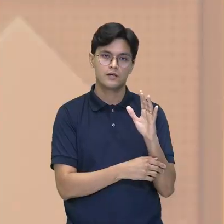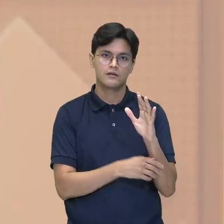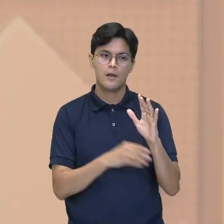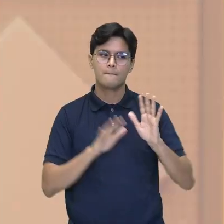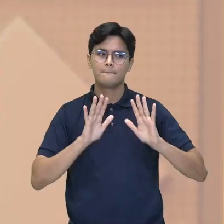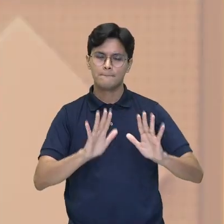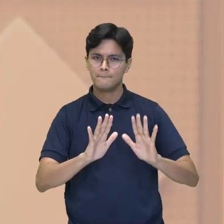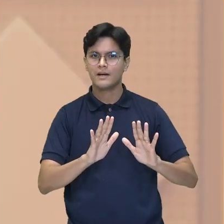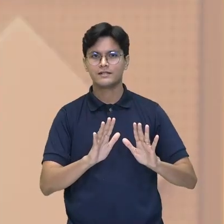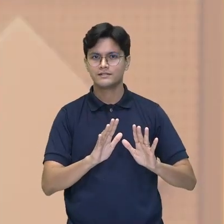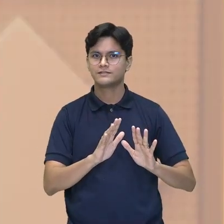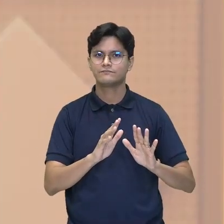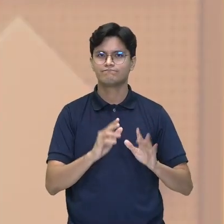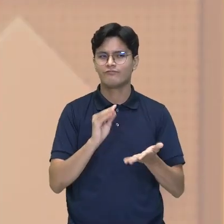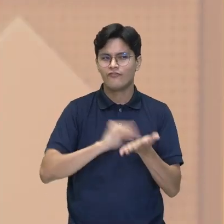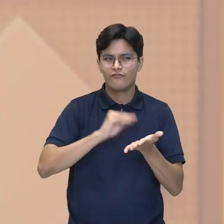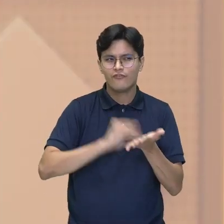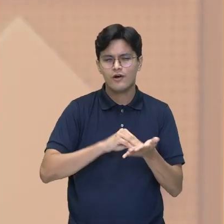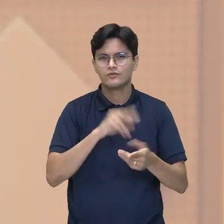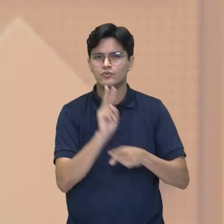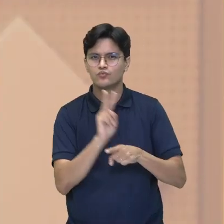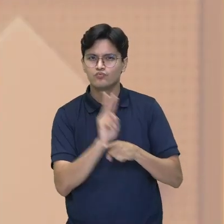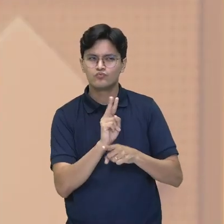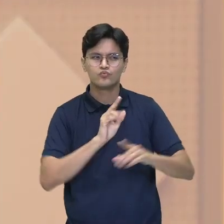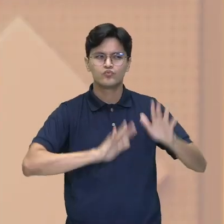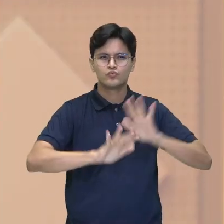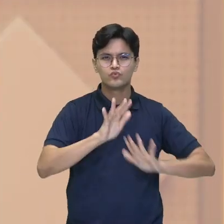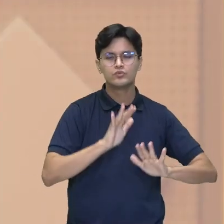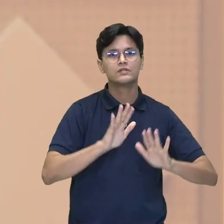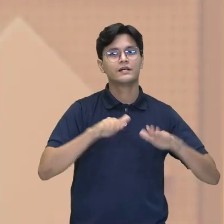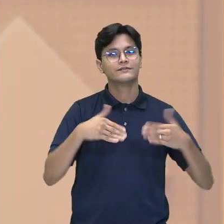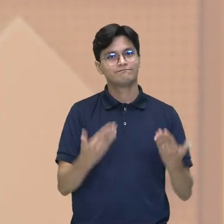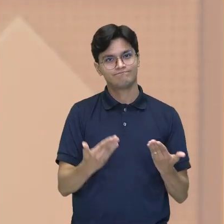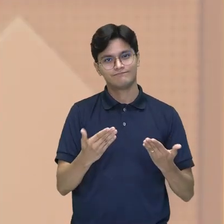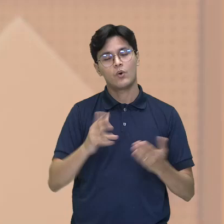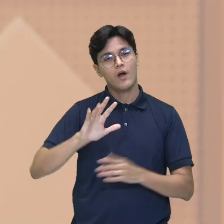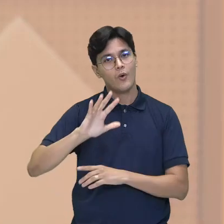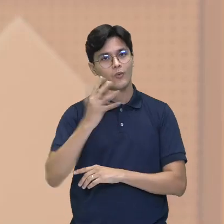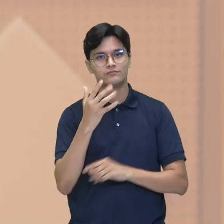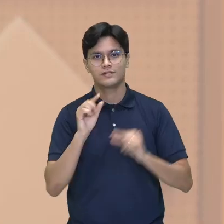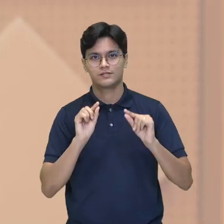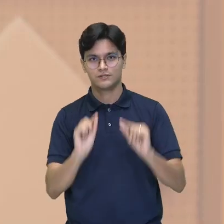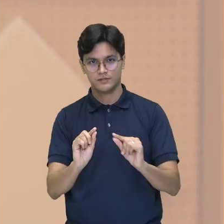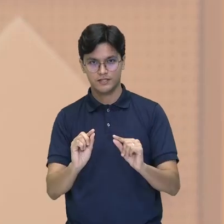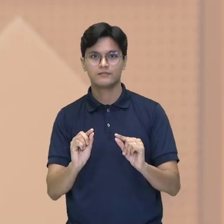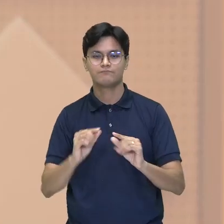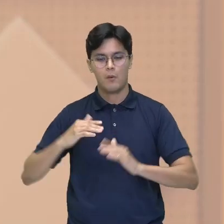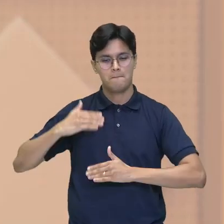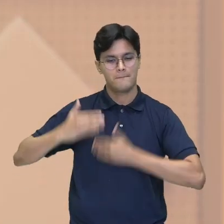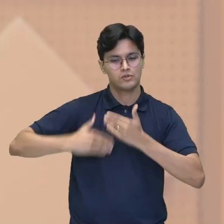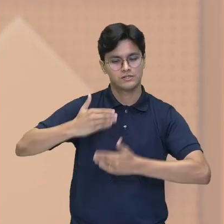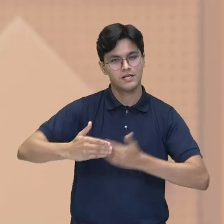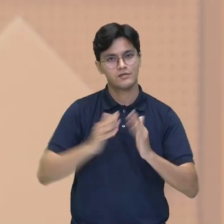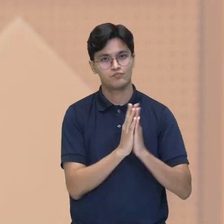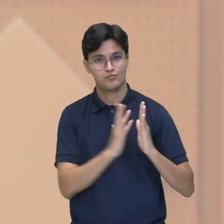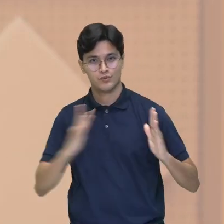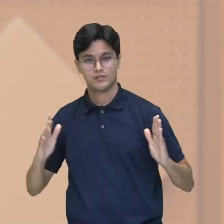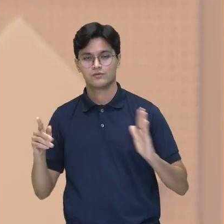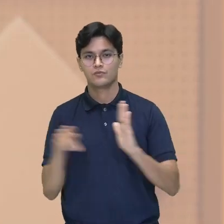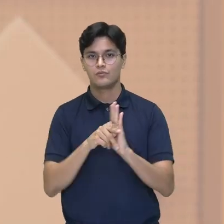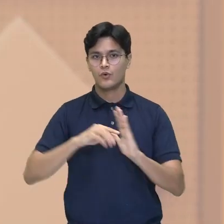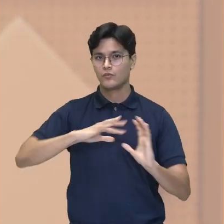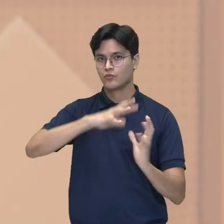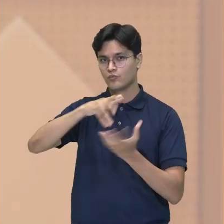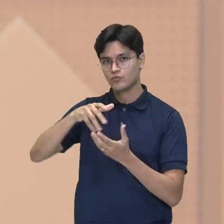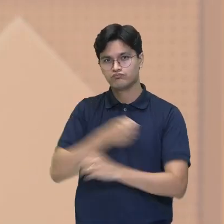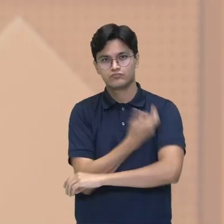preservada, acaba ali tendo toda uma mudança no contexto e também na dinâmica do mundo, da natureza mesmo. Então,